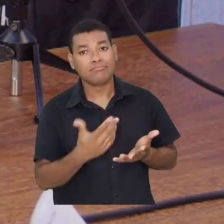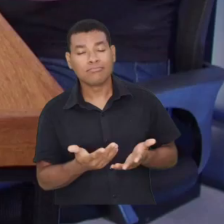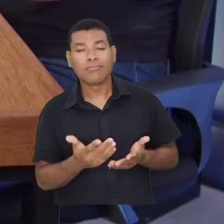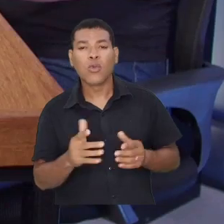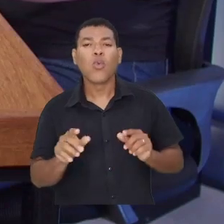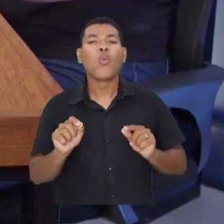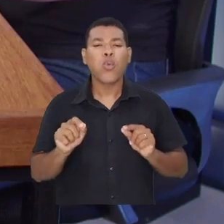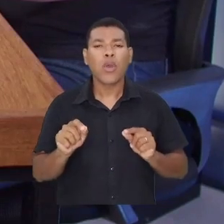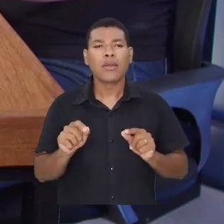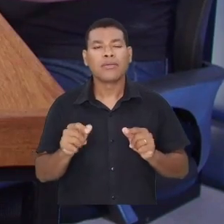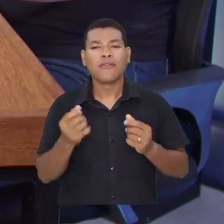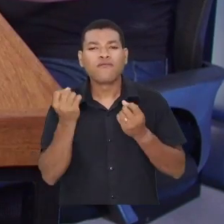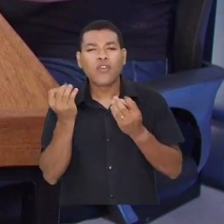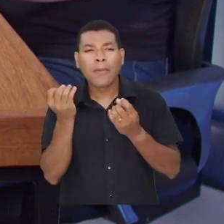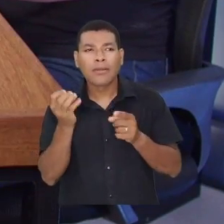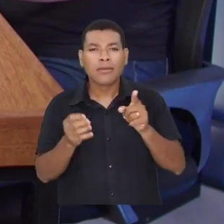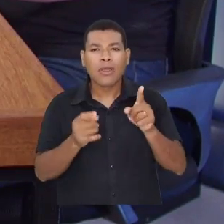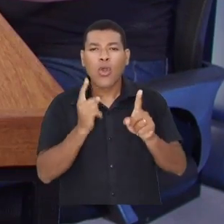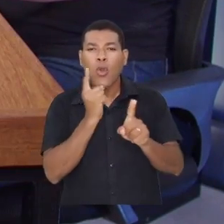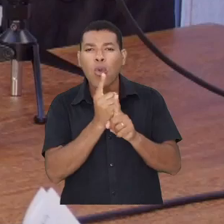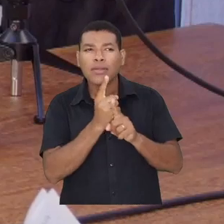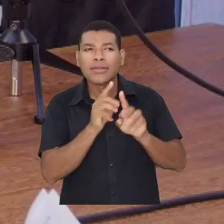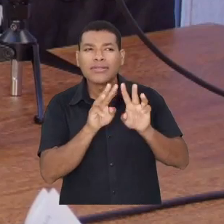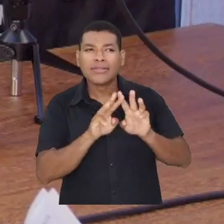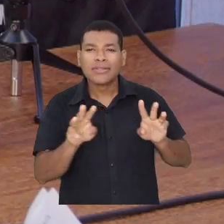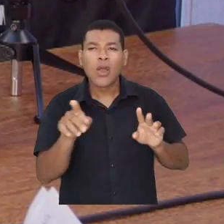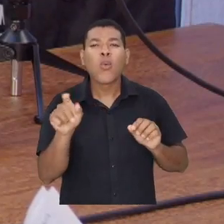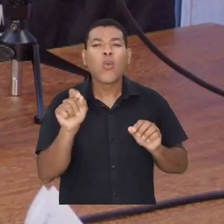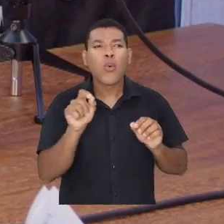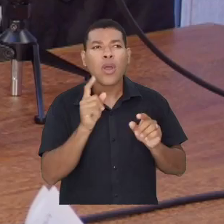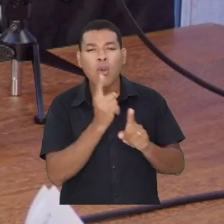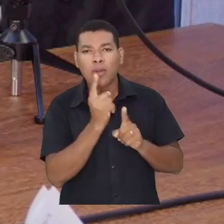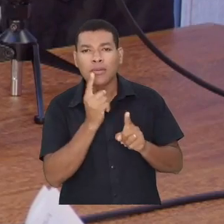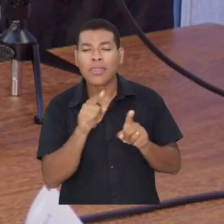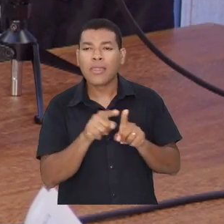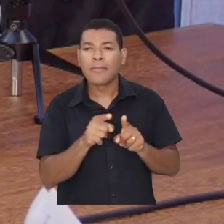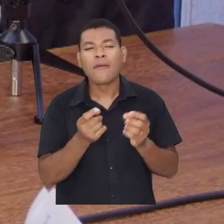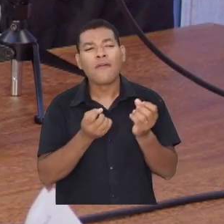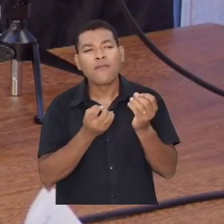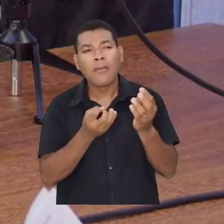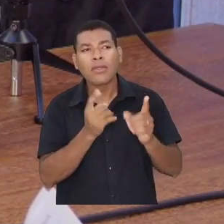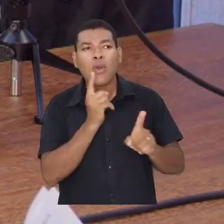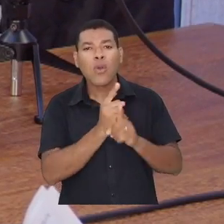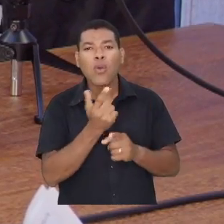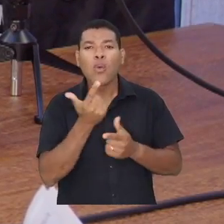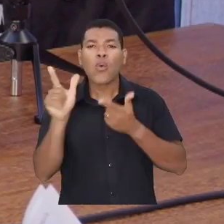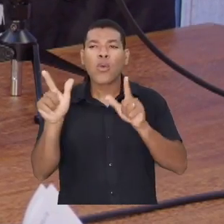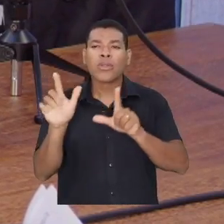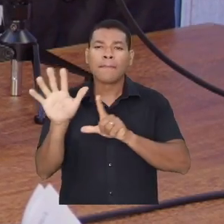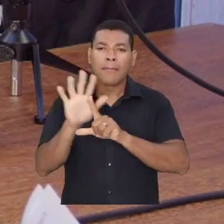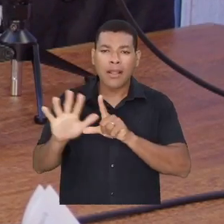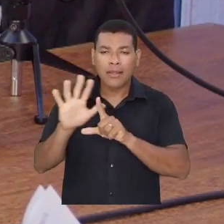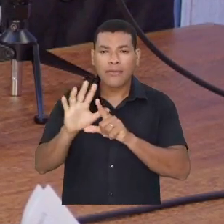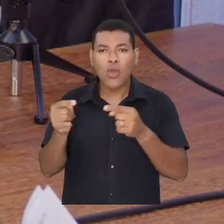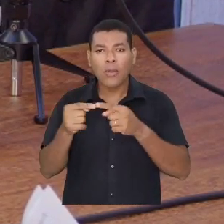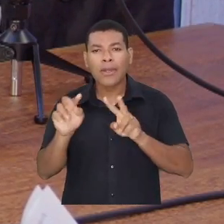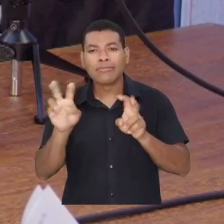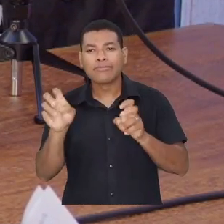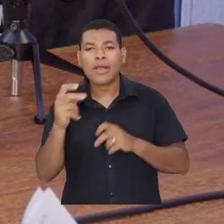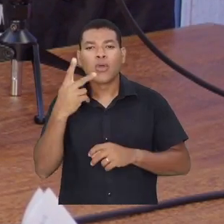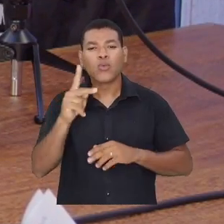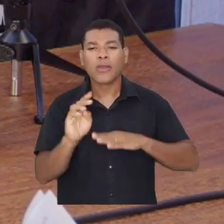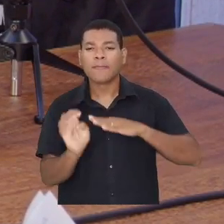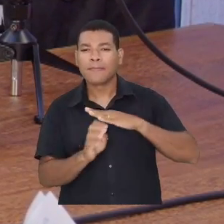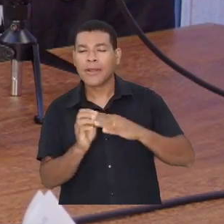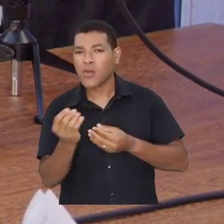Então, o que de informação ela encontra ali naquele site? Ou o que de informação ela encontra em outras plataformas que falem sobre a sua